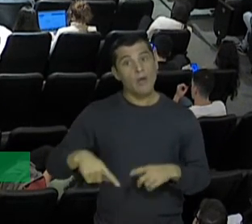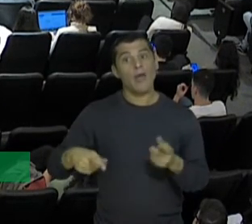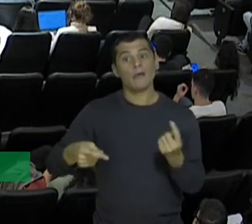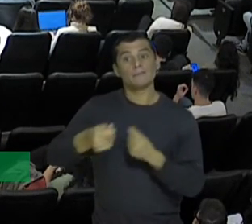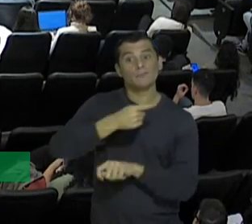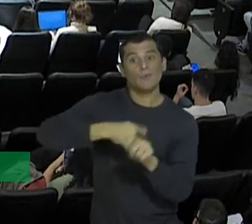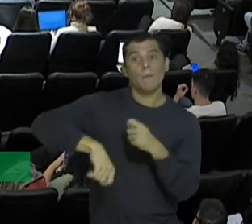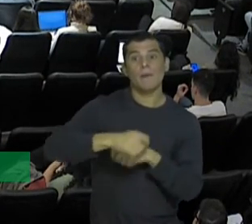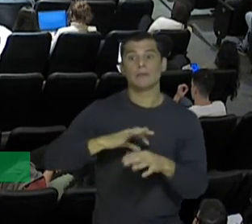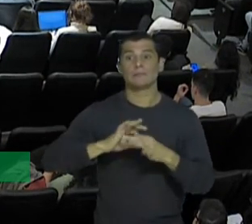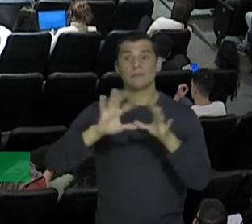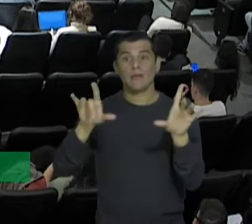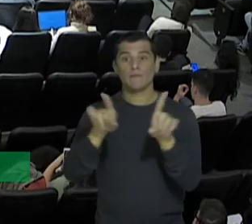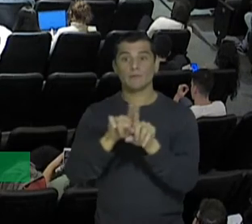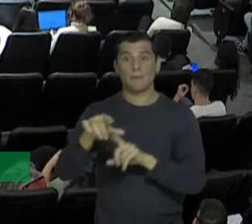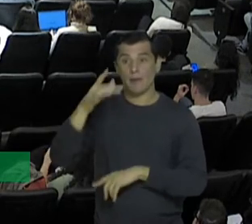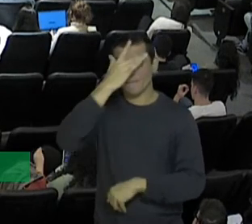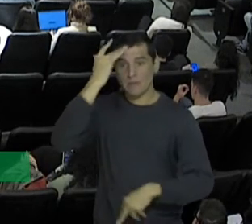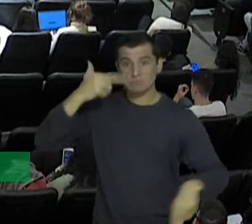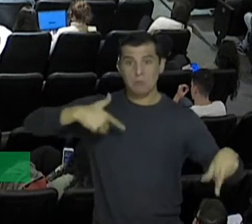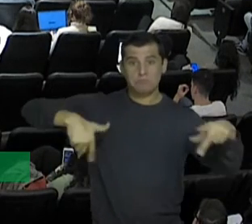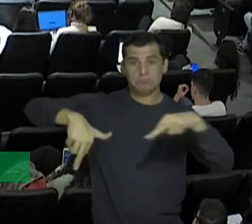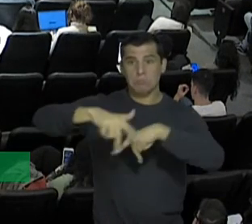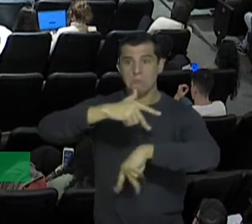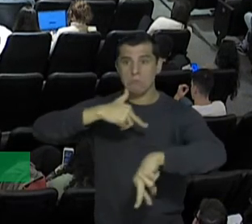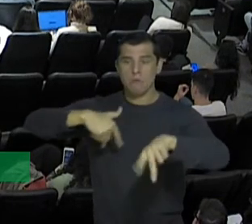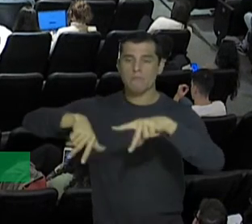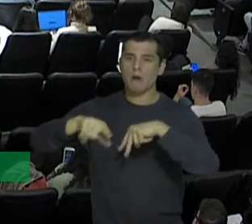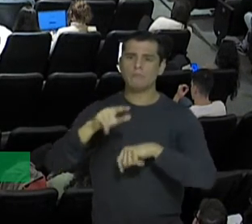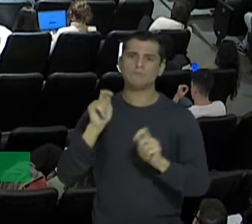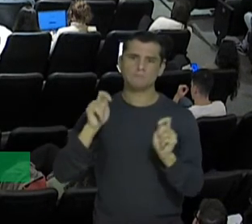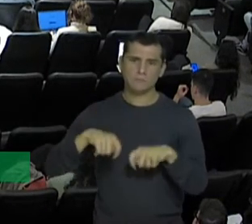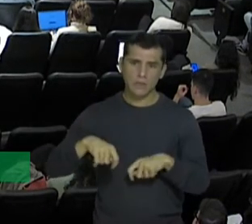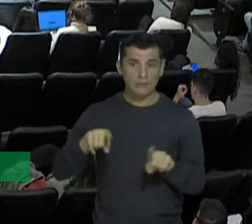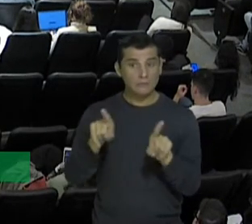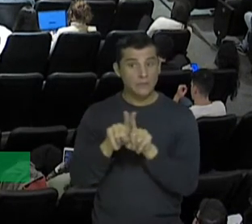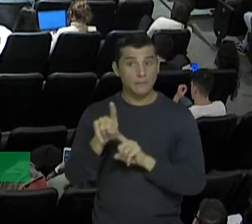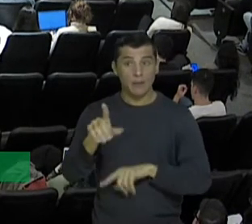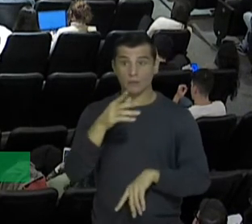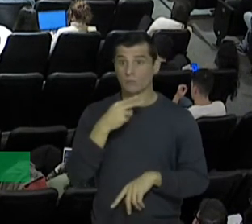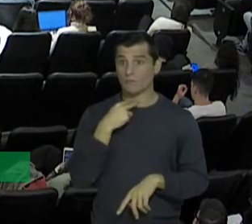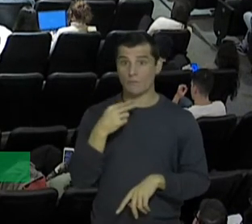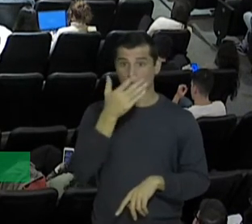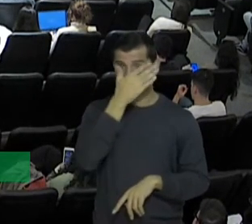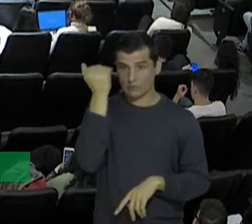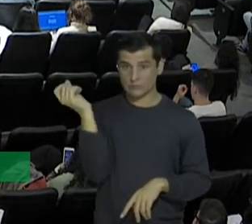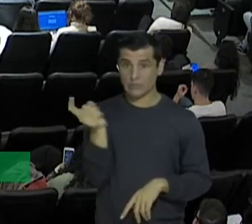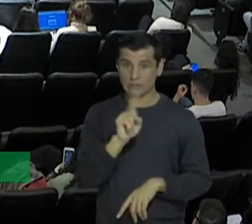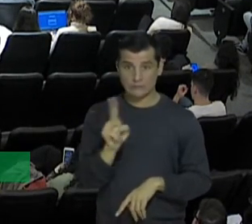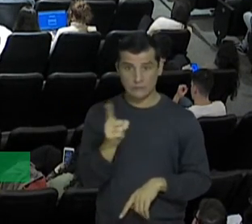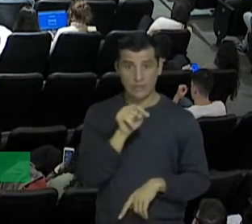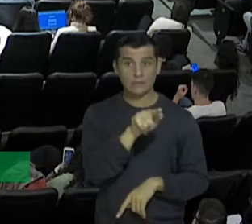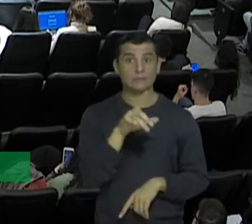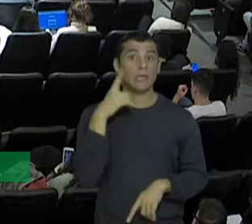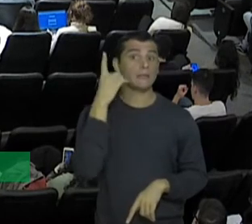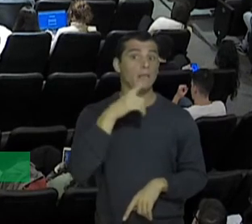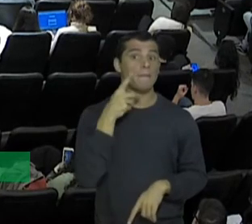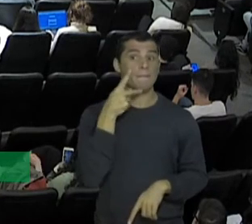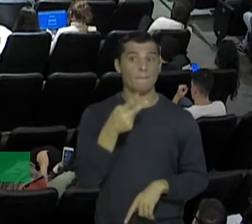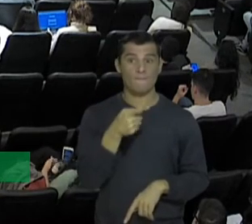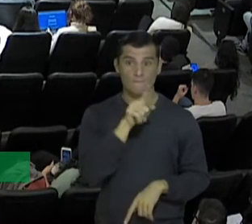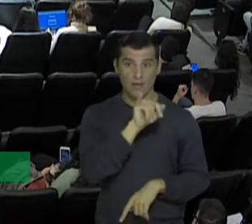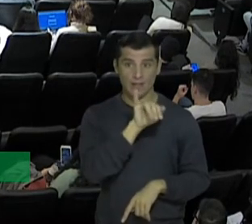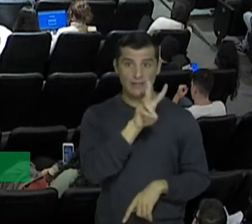Trânsito Livre de pessoas e por vezes Esquece então essa essa menção que o deputado Ivan